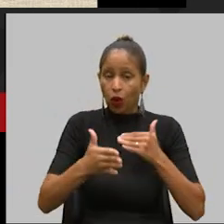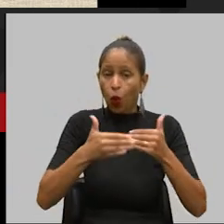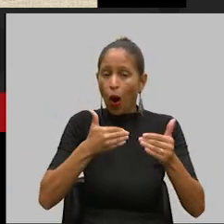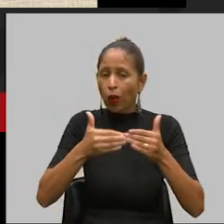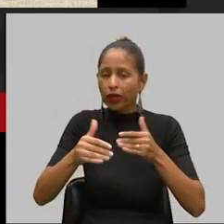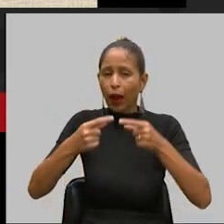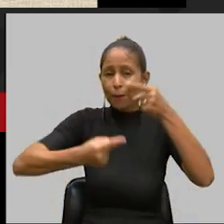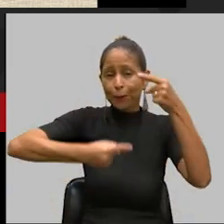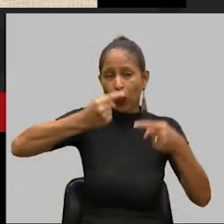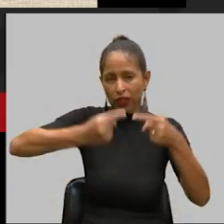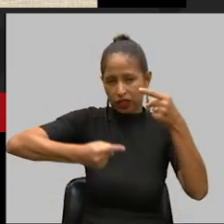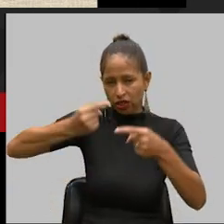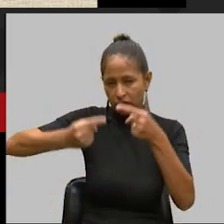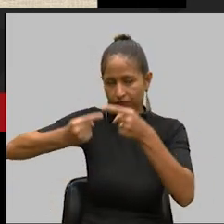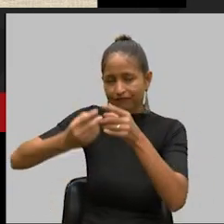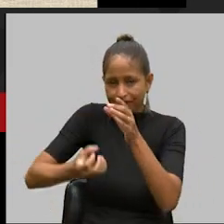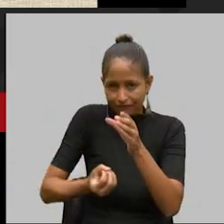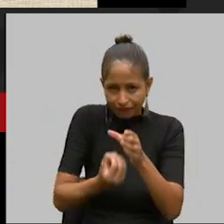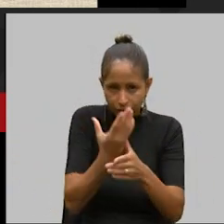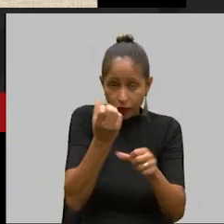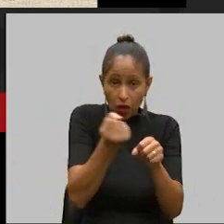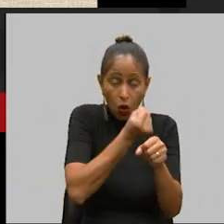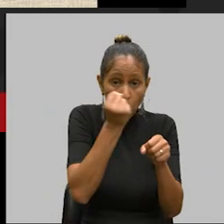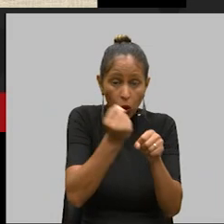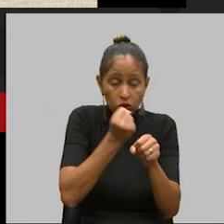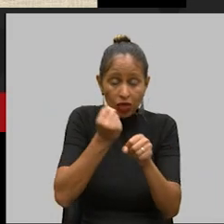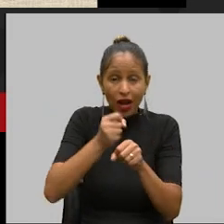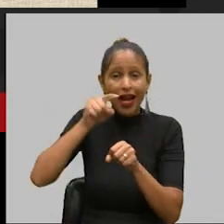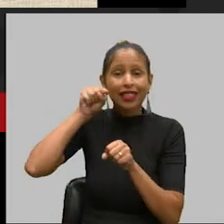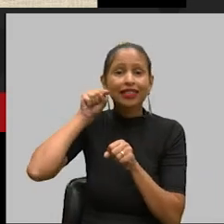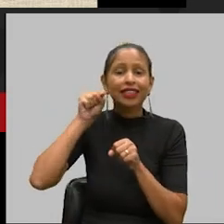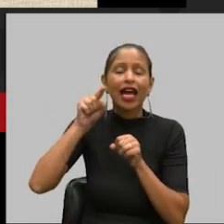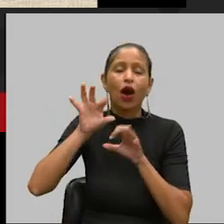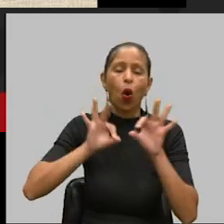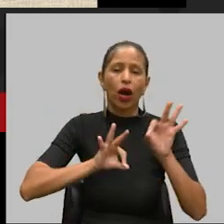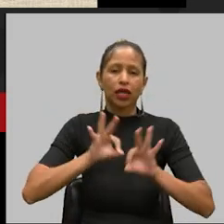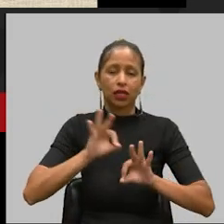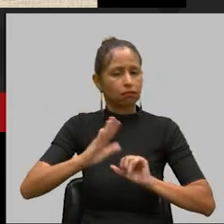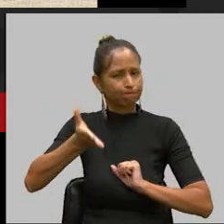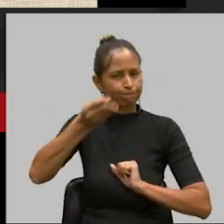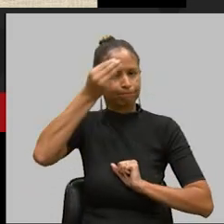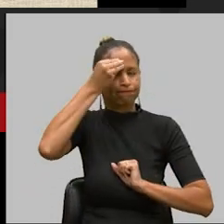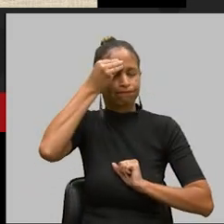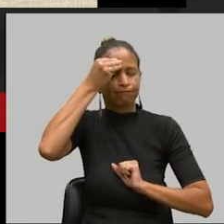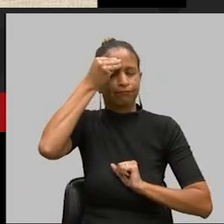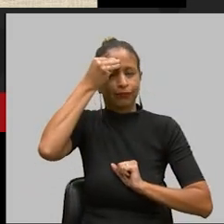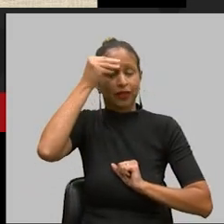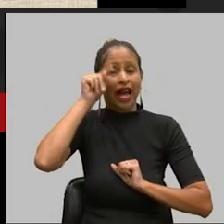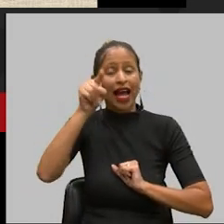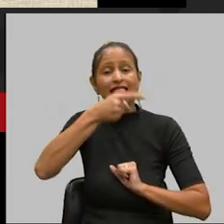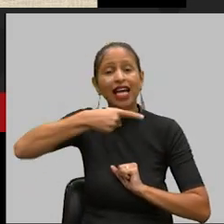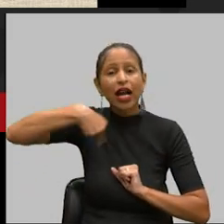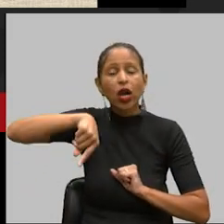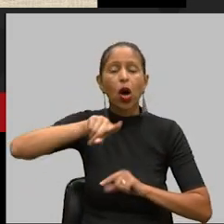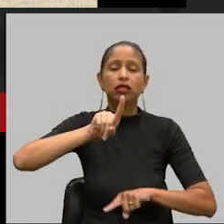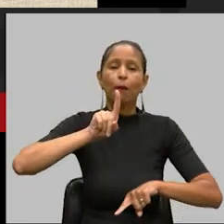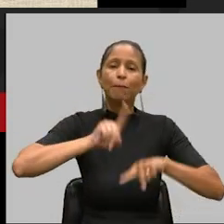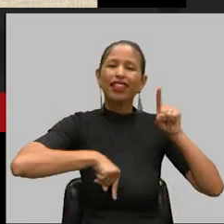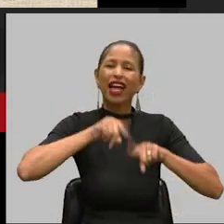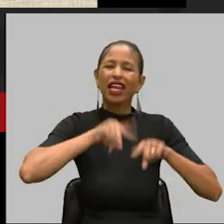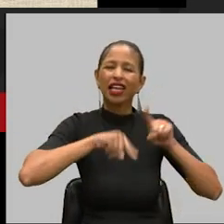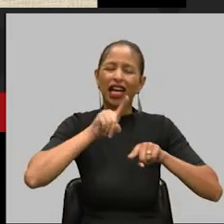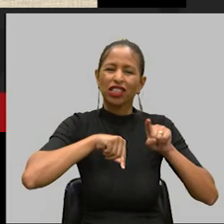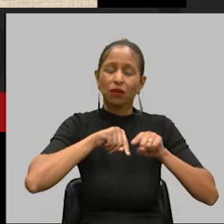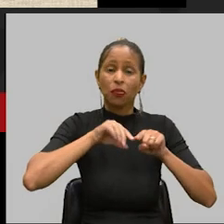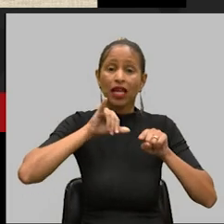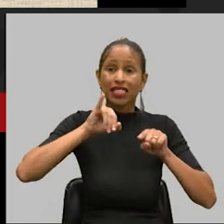pública que a gente vá construir ele tem que levar em conta essa organização porque essa é a nossa materialidade se a gente